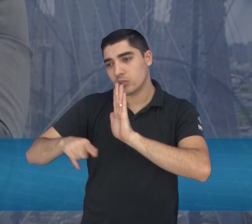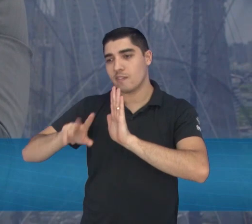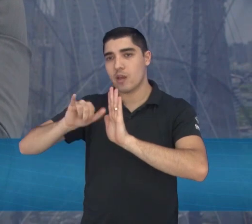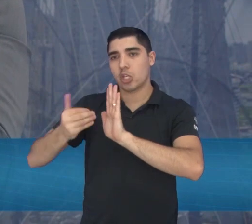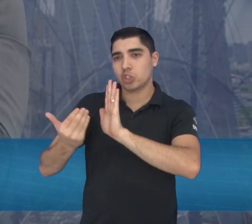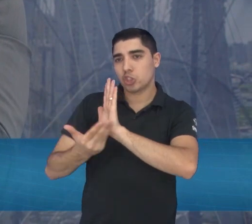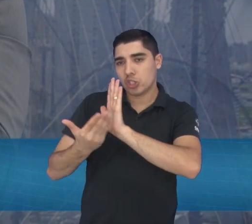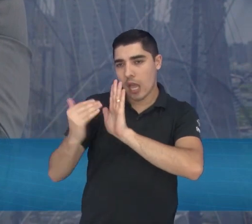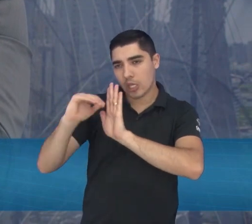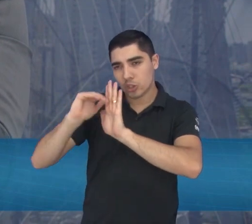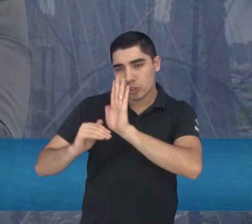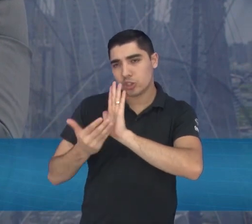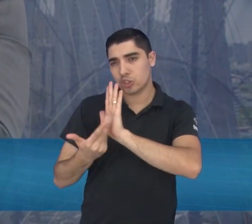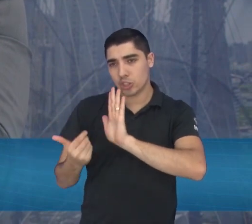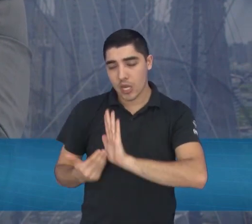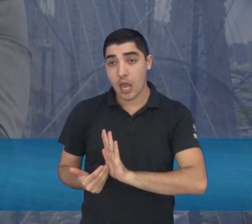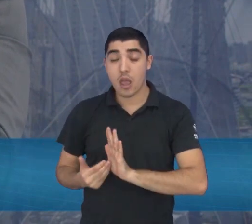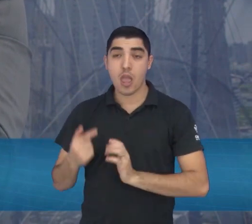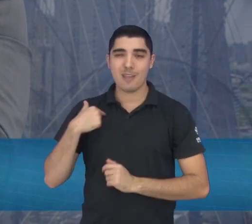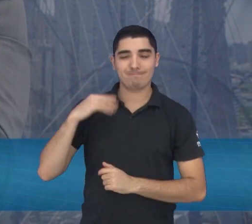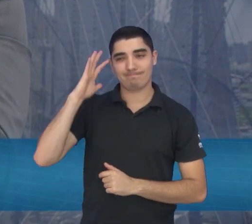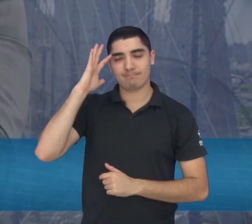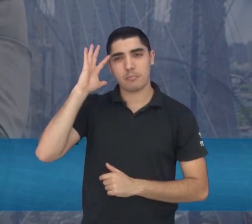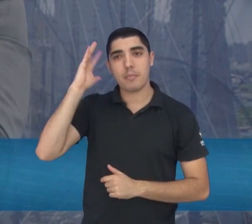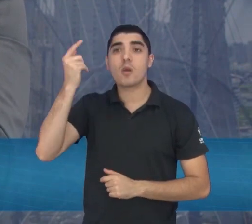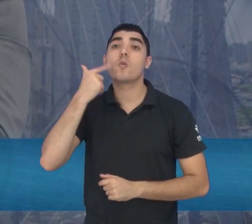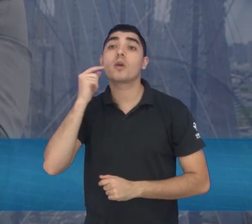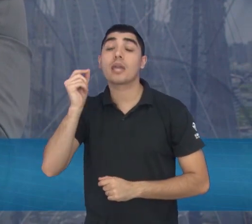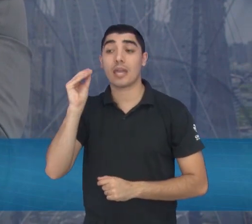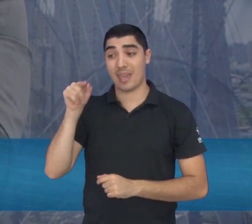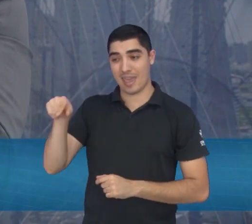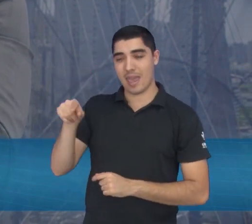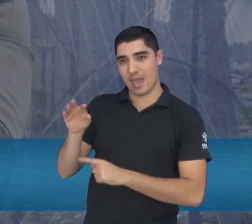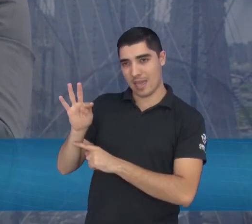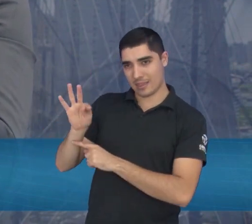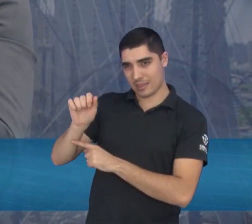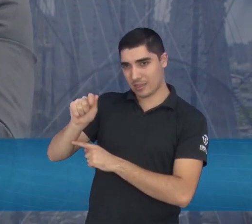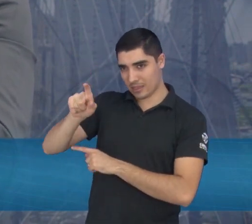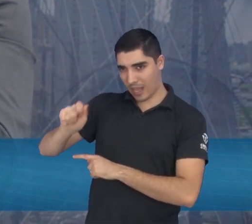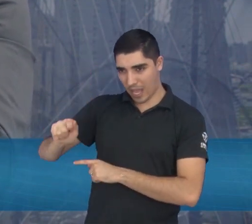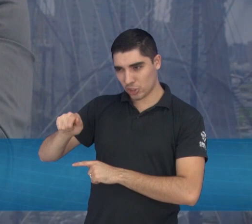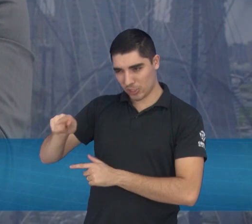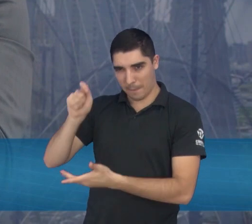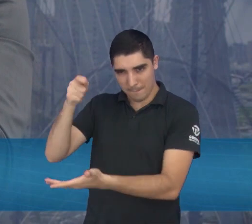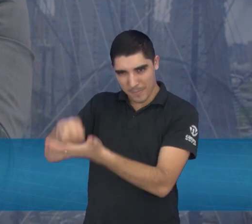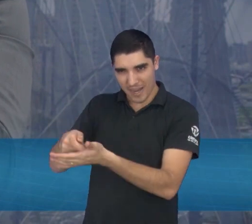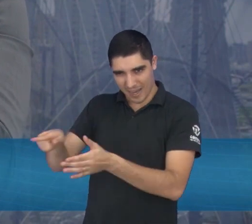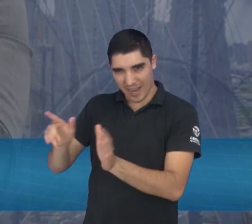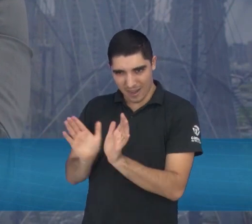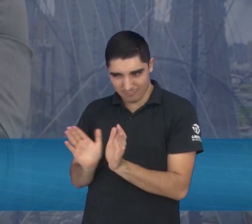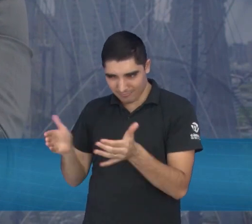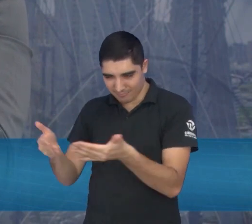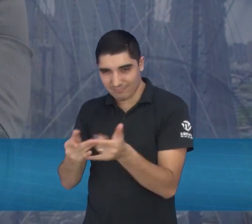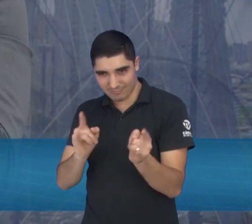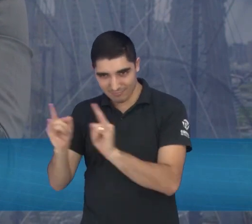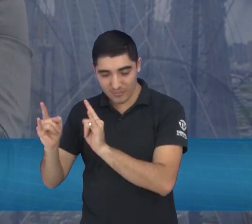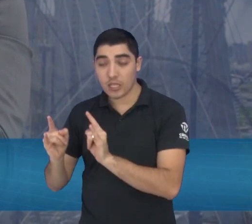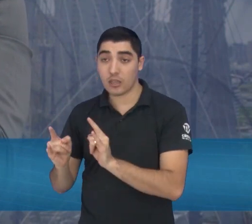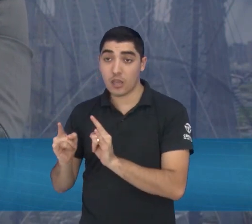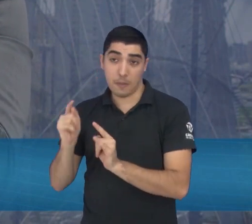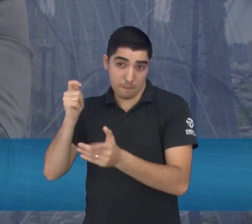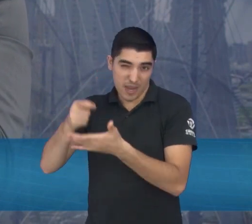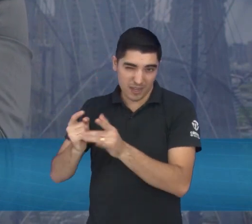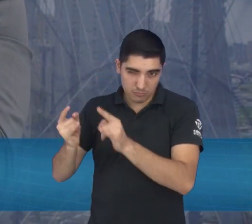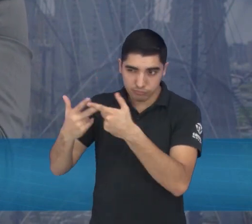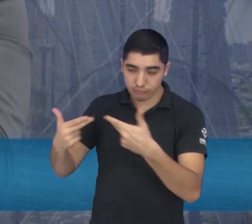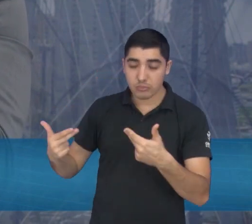uso uma outra nomenclatura, vamos otimizar o valor da taxa condominial para que seja feito de uma maneira bem investida. E outro dado importante também